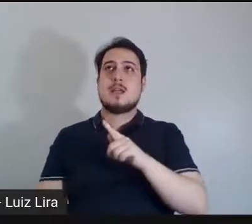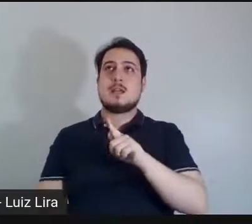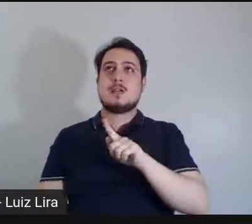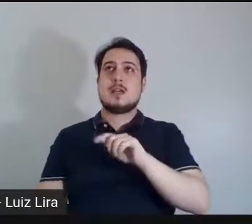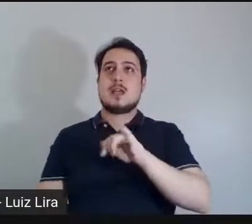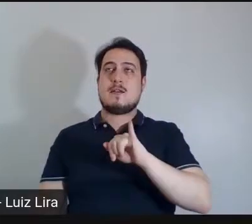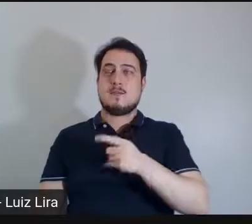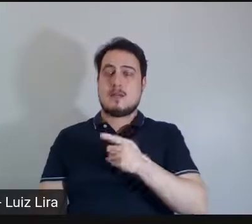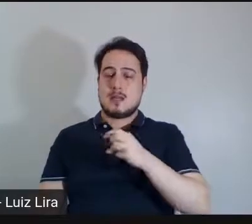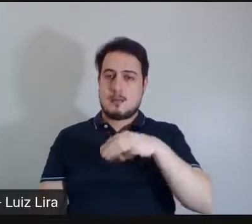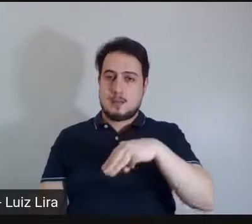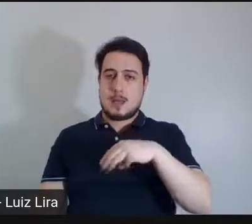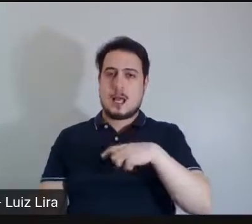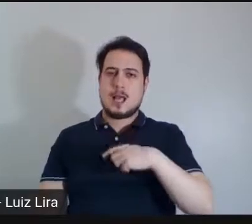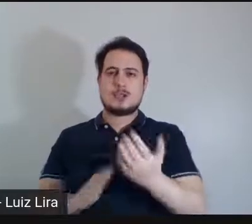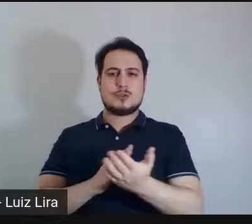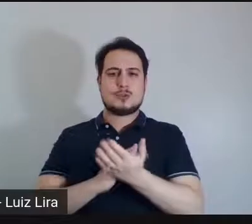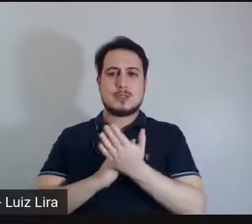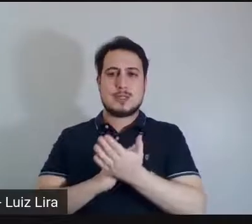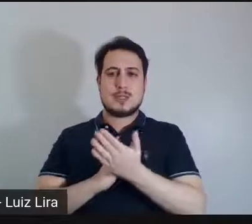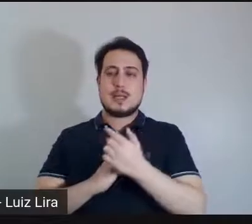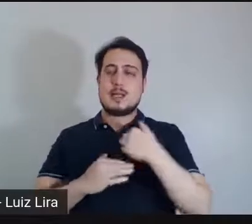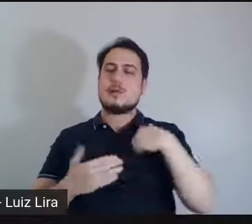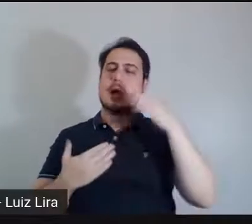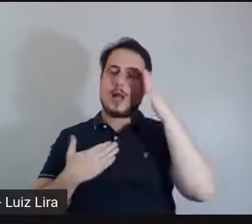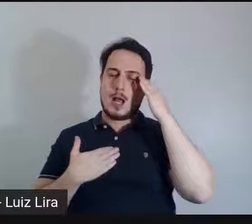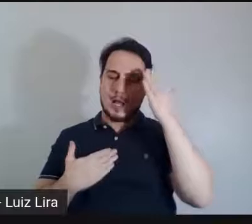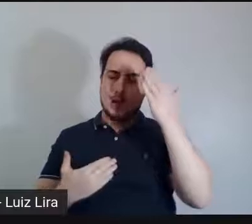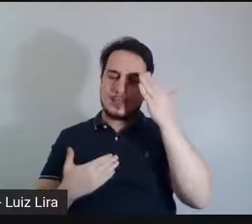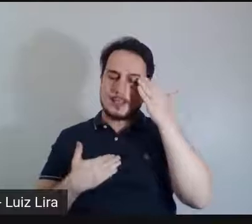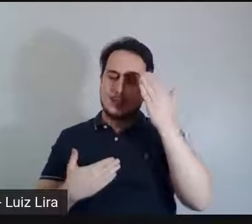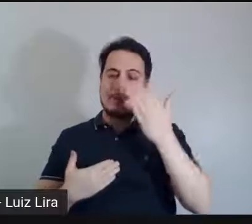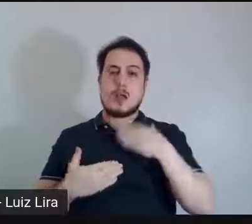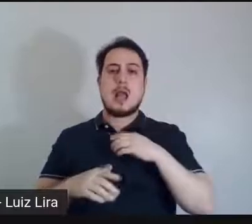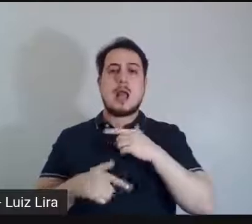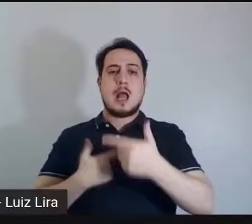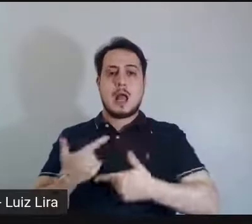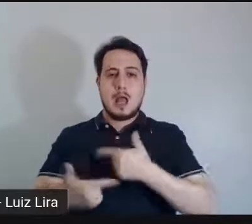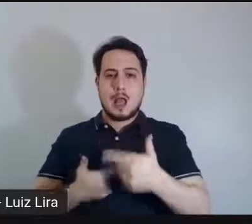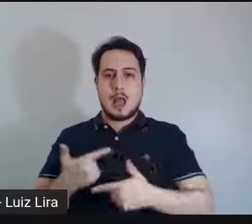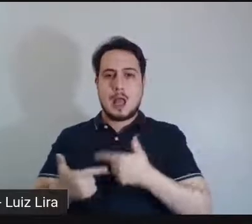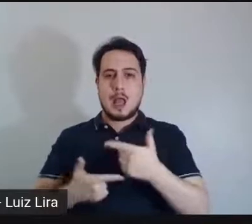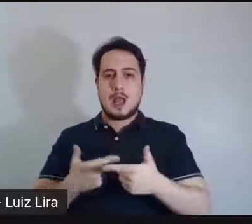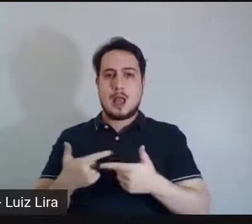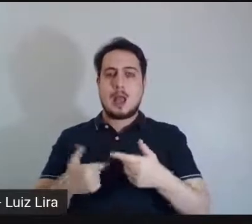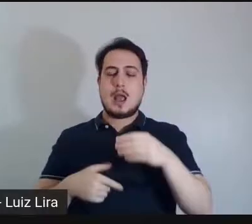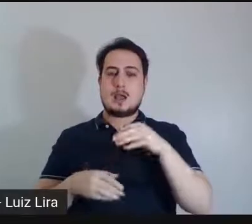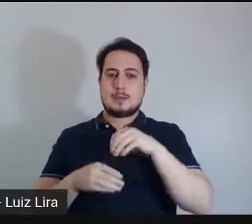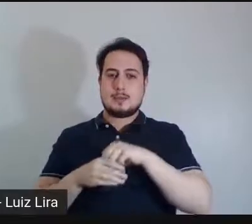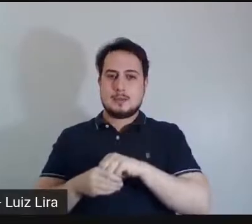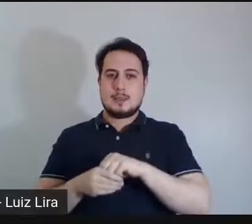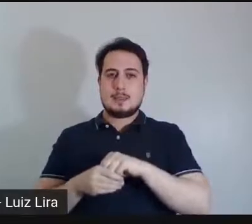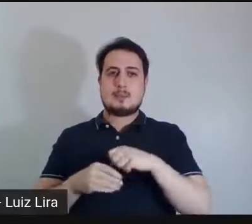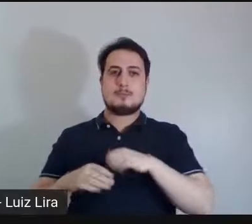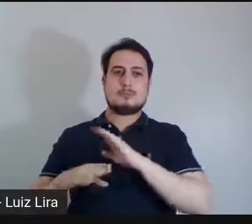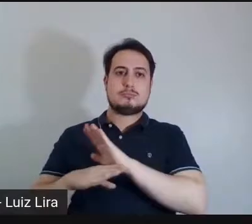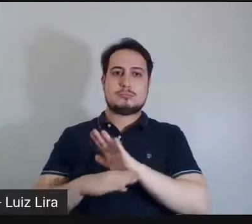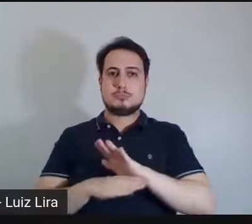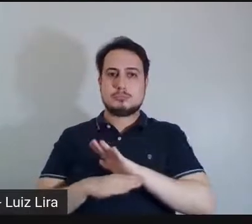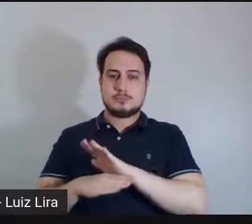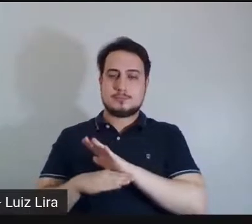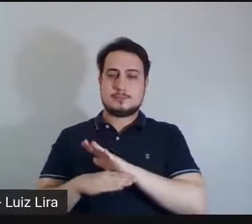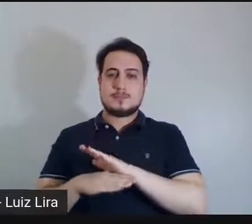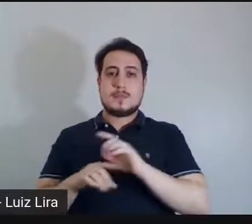ajudaram muito, quero deixar meu agradecimento aqui, eles atuaram muito fortemente, nos ajudando nisso. Mas